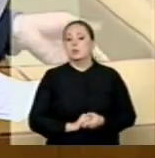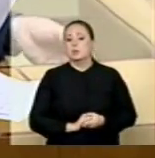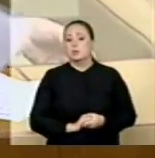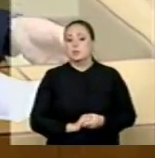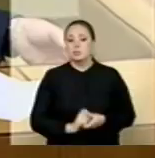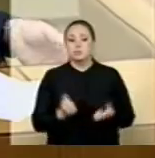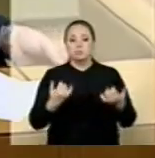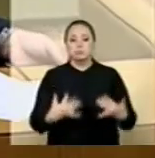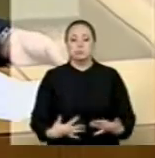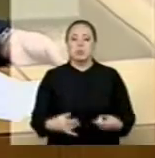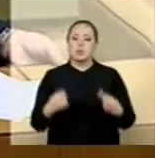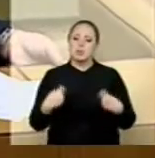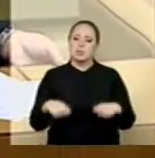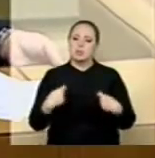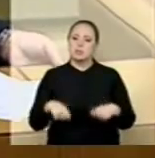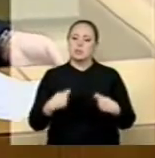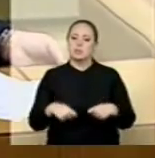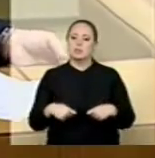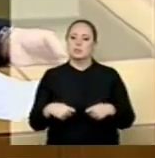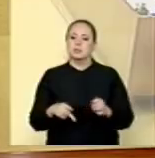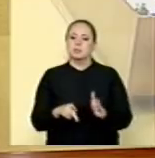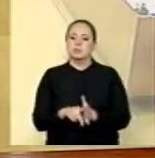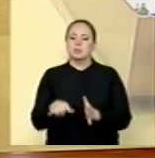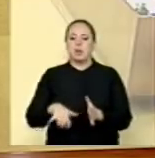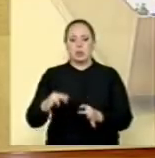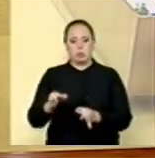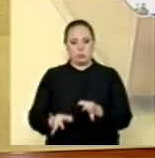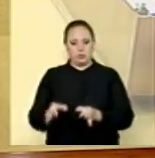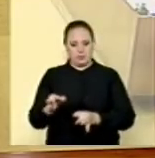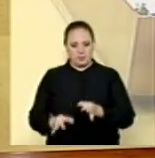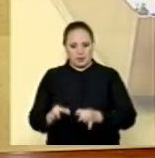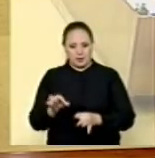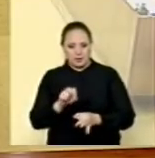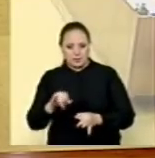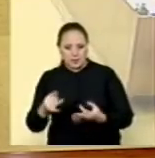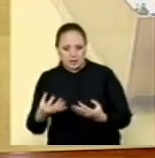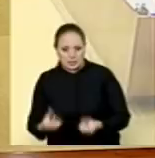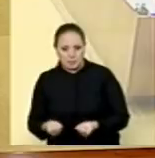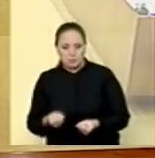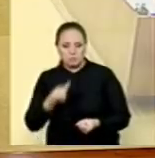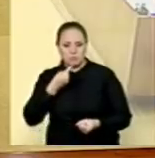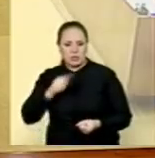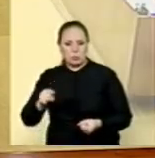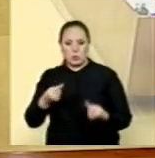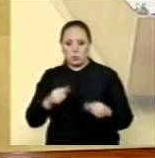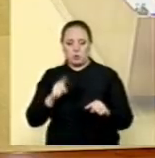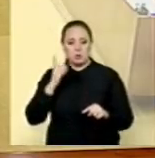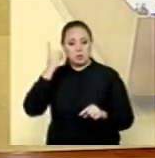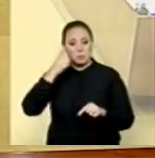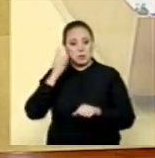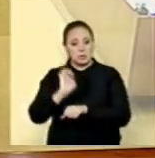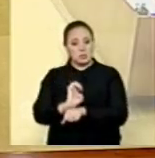diz da necessidade de o judiciário, uma vez recebida a denúncia contra deputado